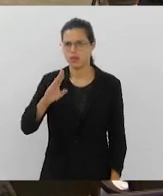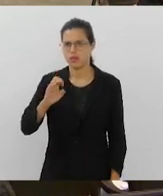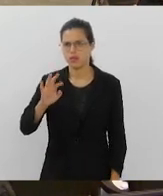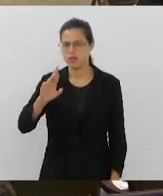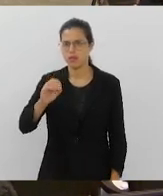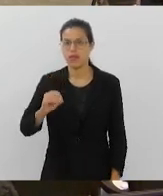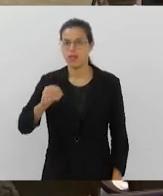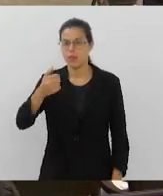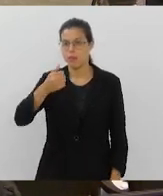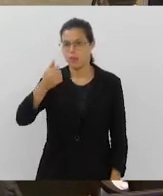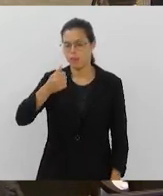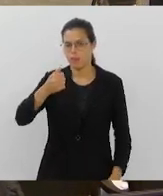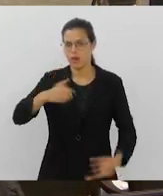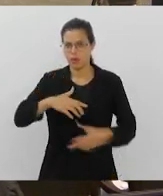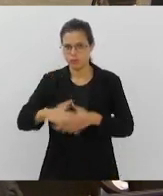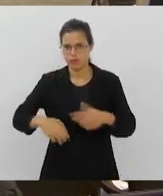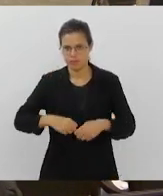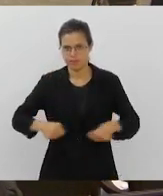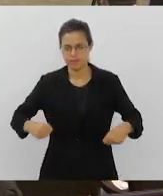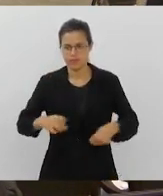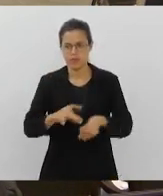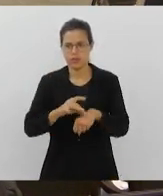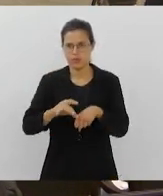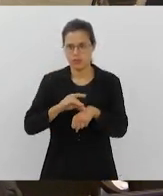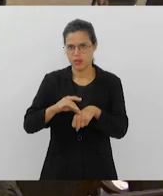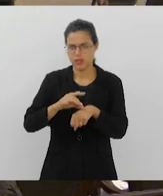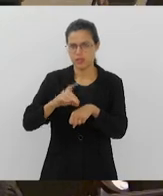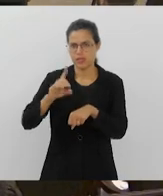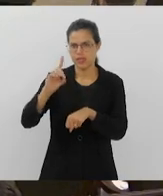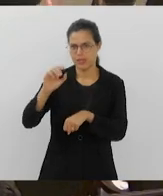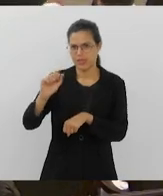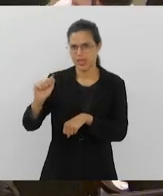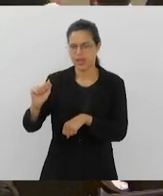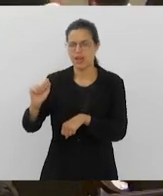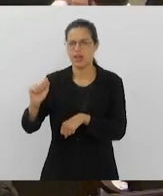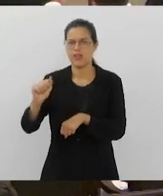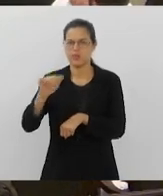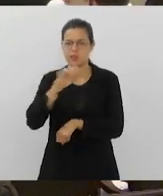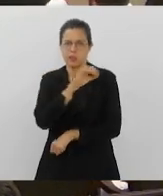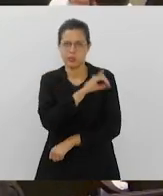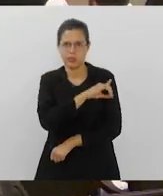deficiente auditivo do estado do Rio de Janeiro. Pedi uma salva de palmas.